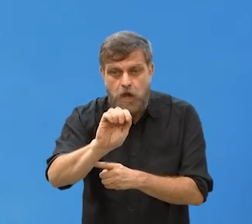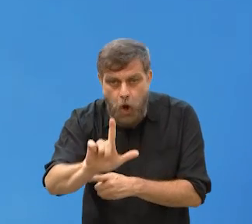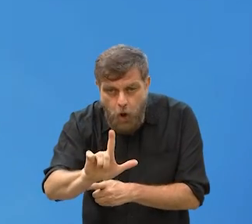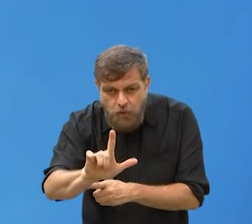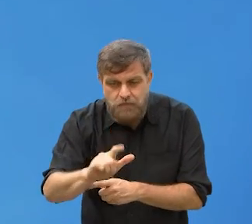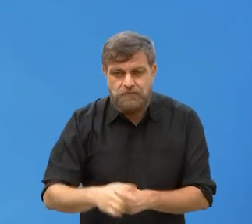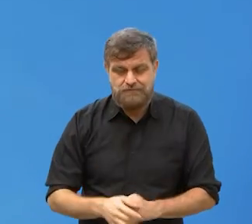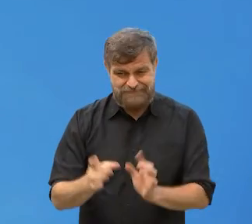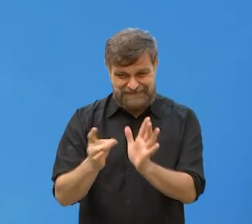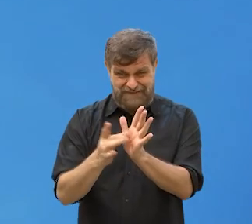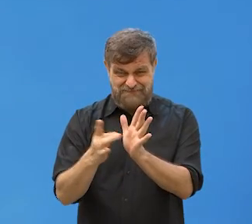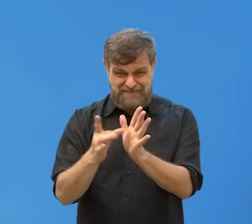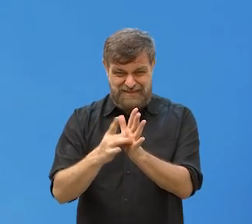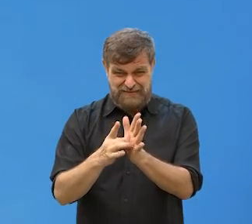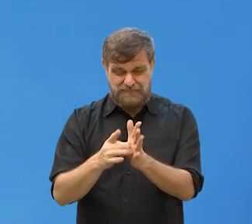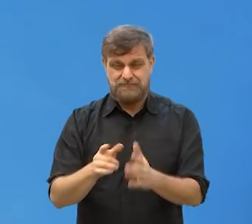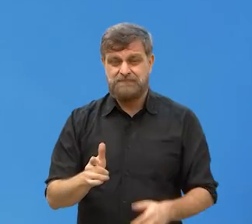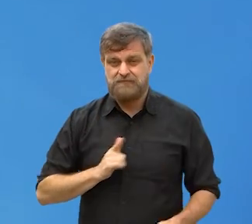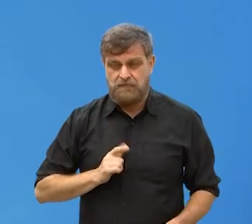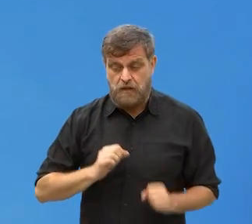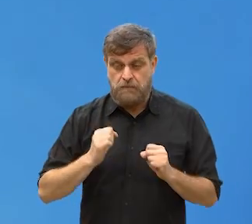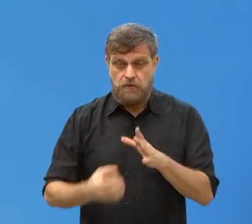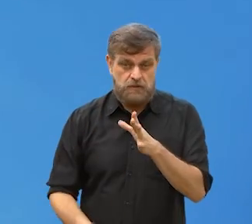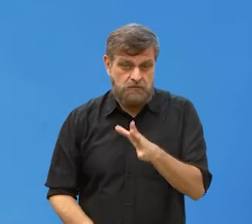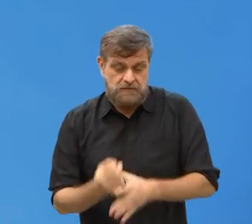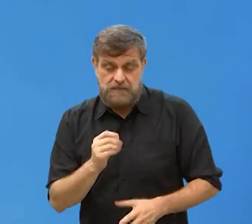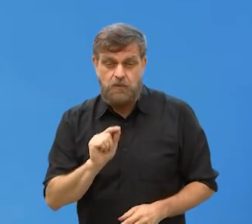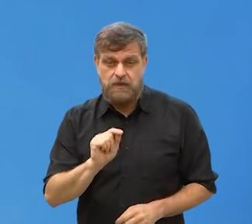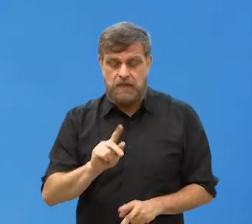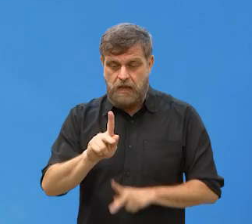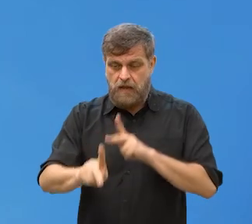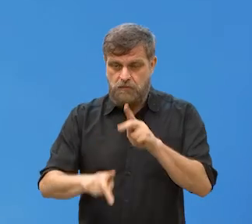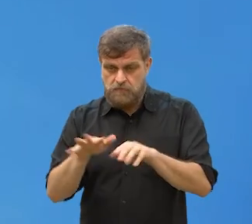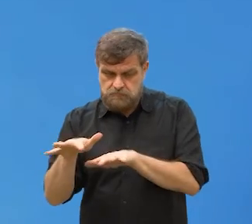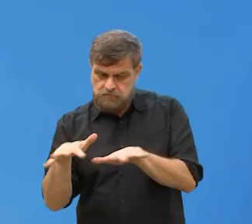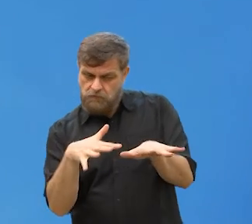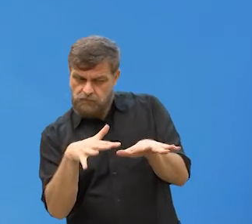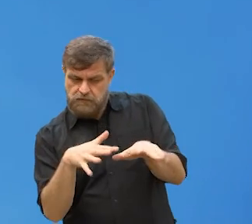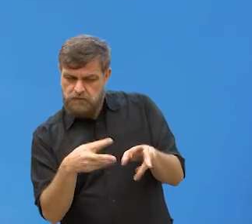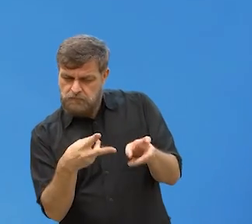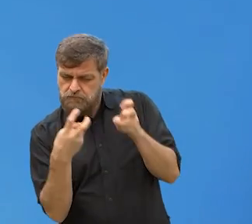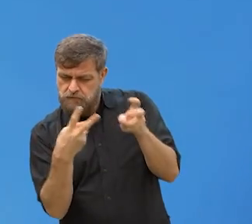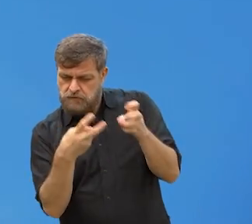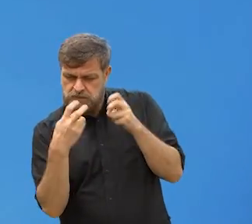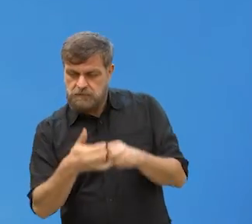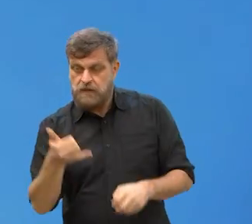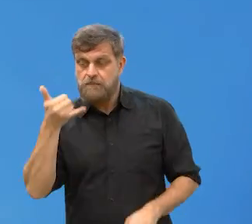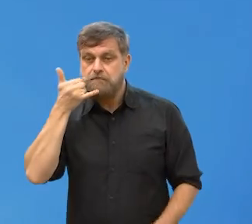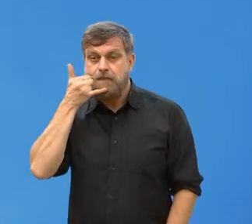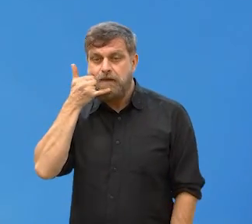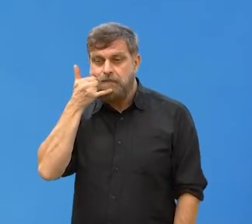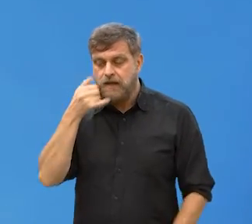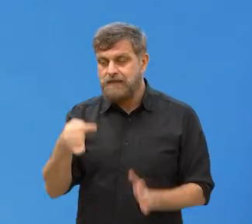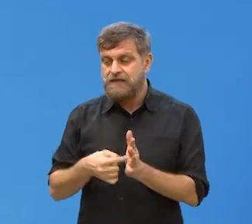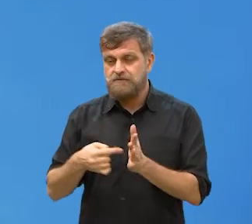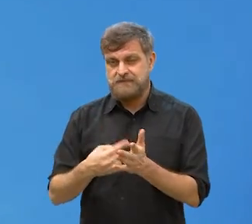nossa cidade. Ele pode, a população pode e deve ligar para o